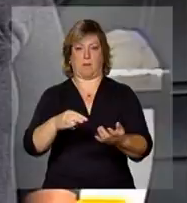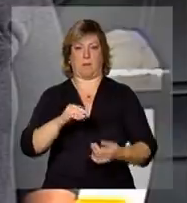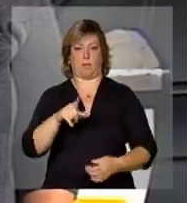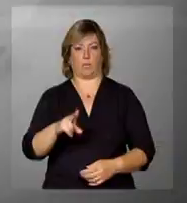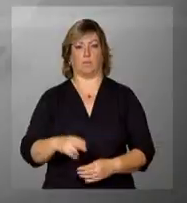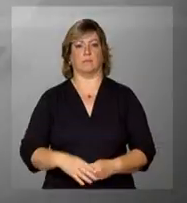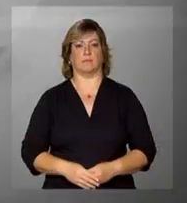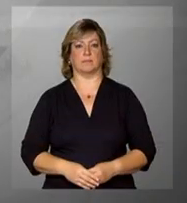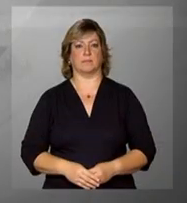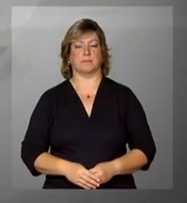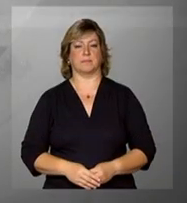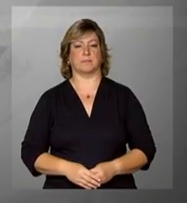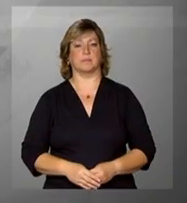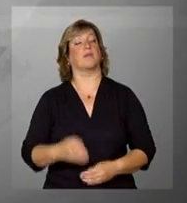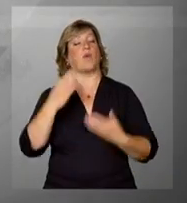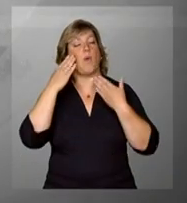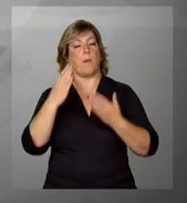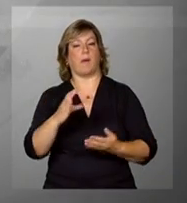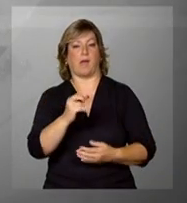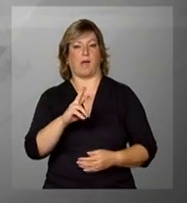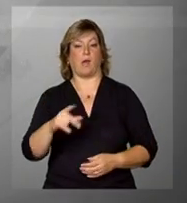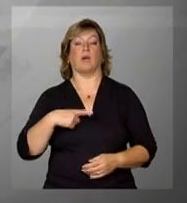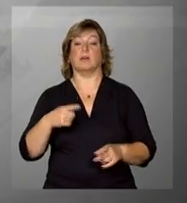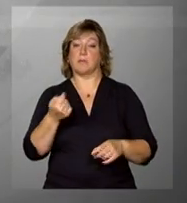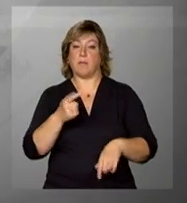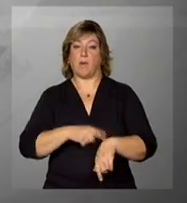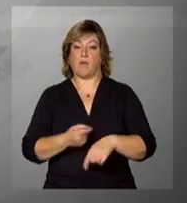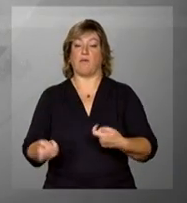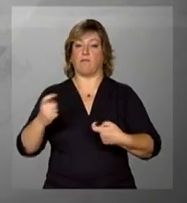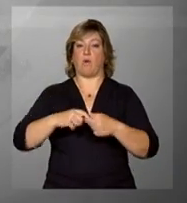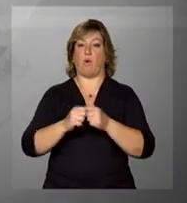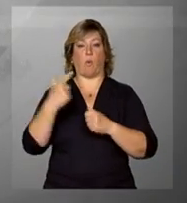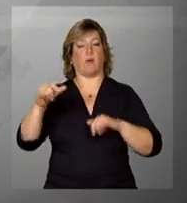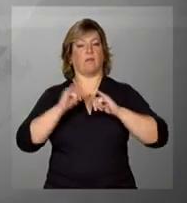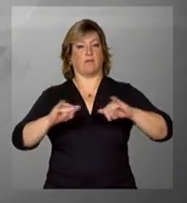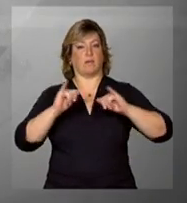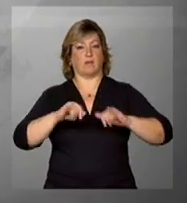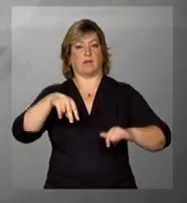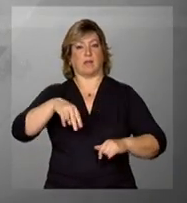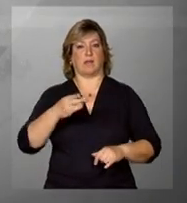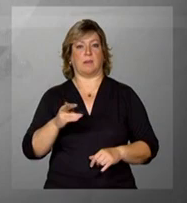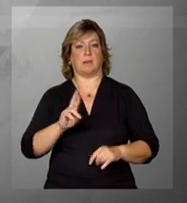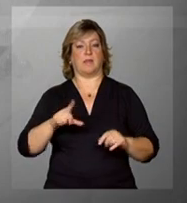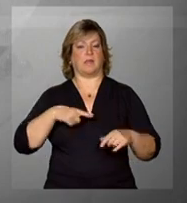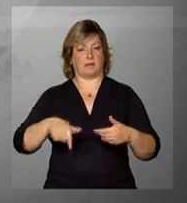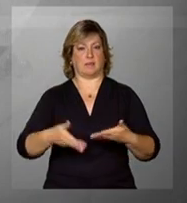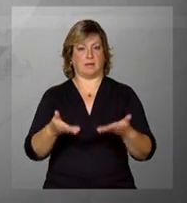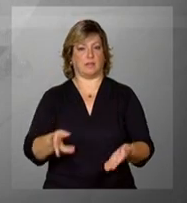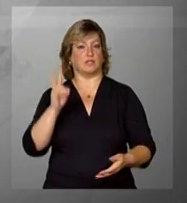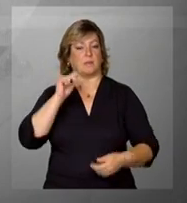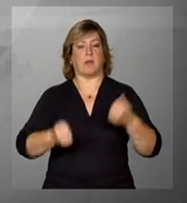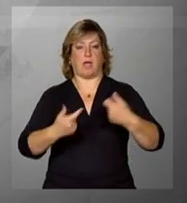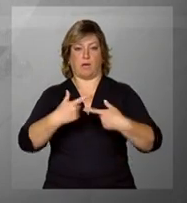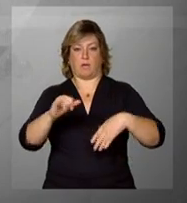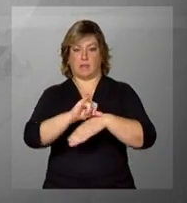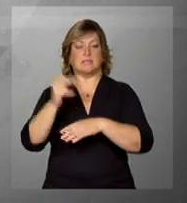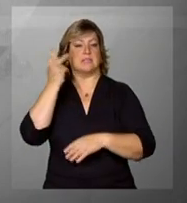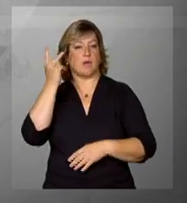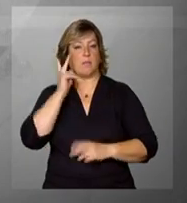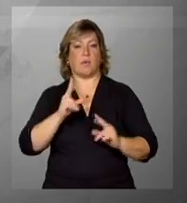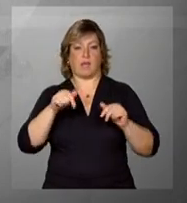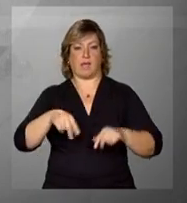estúdio. Obrigada, Carolina. E daqui a pouco a gente volta com outras informações sobre o Salão do Automóvel